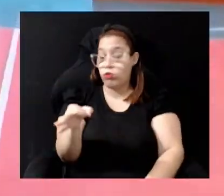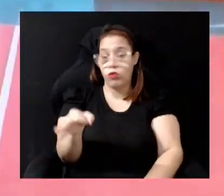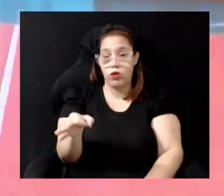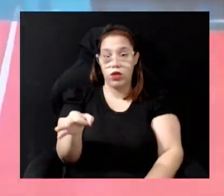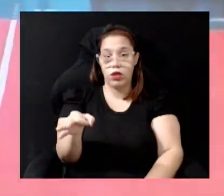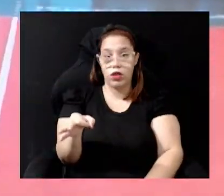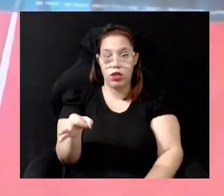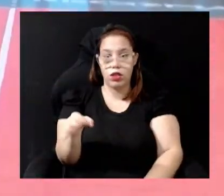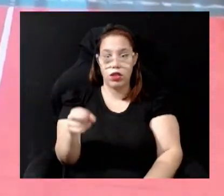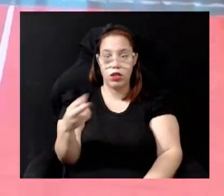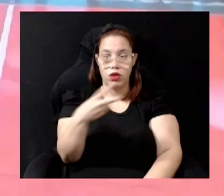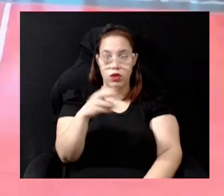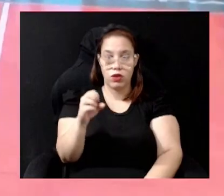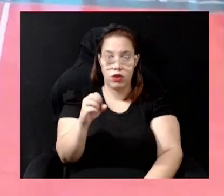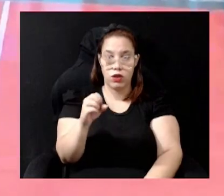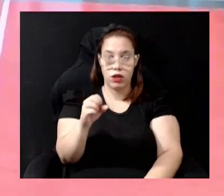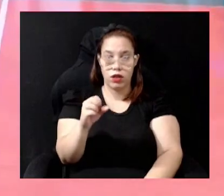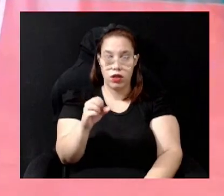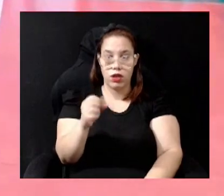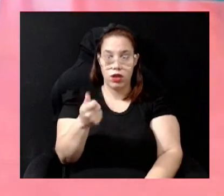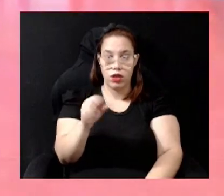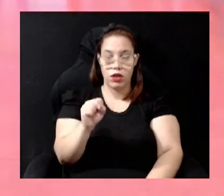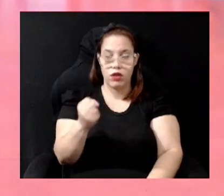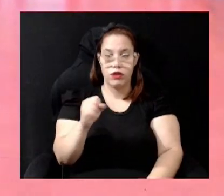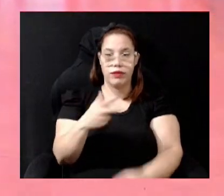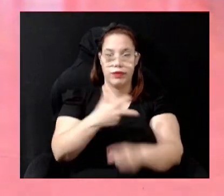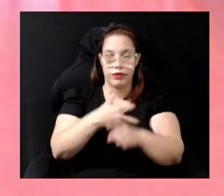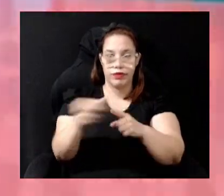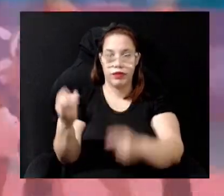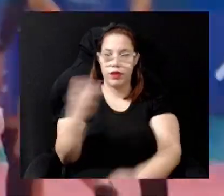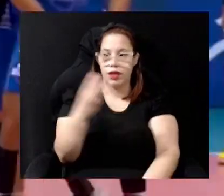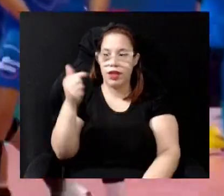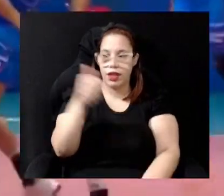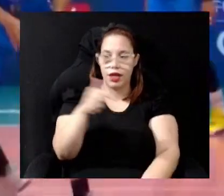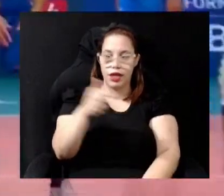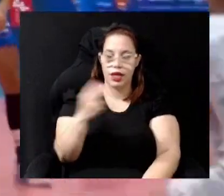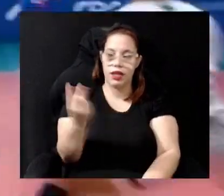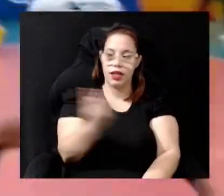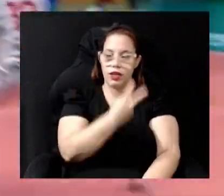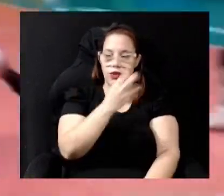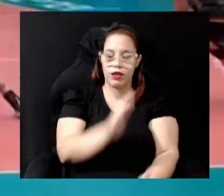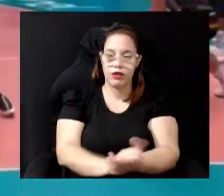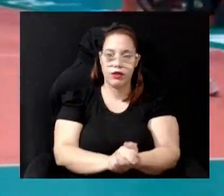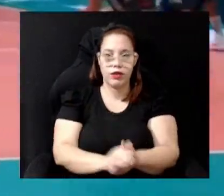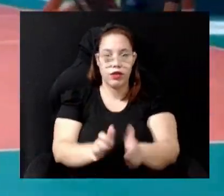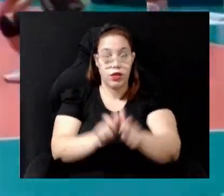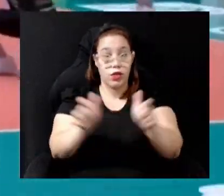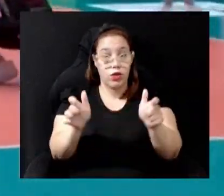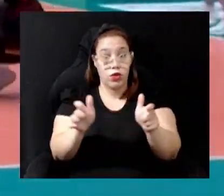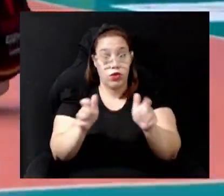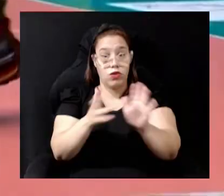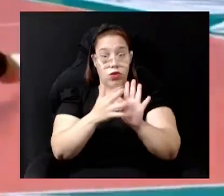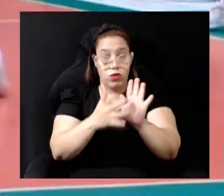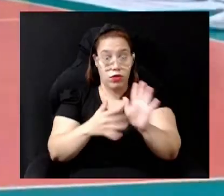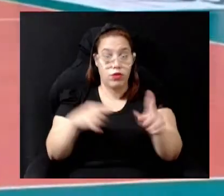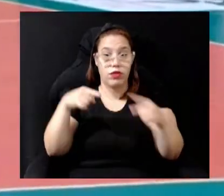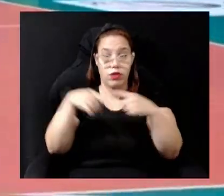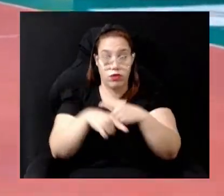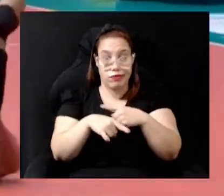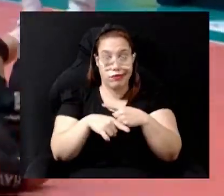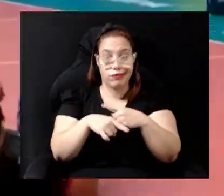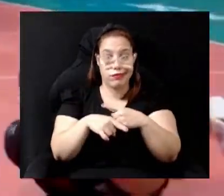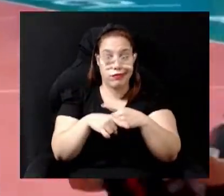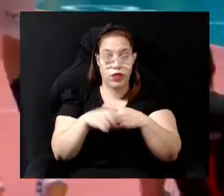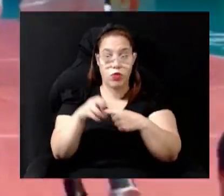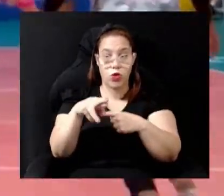vôlei Renata e vitória por 3-2. O maior pontuador do confronto foi o oposto Bruno Lima, que